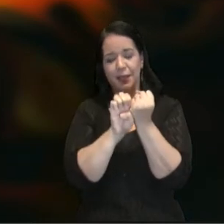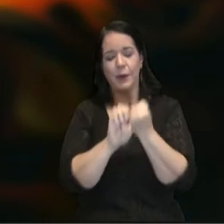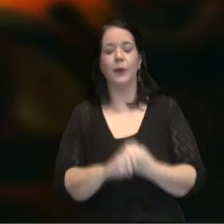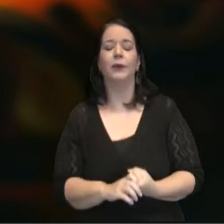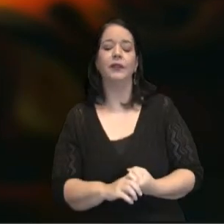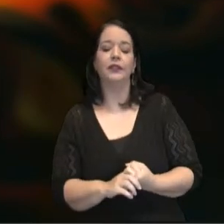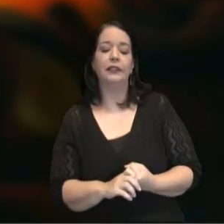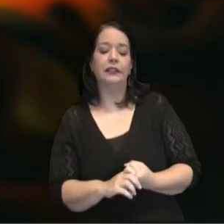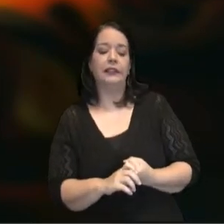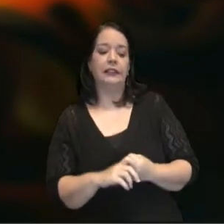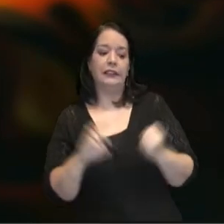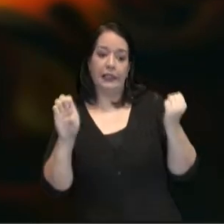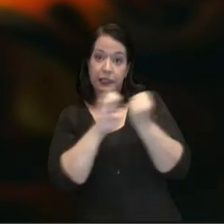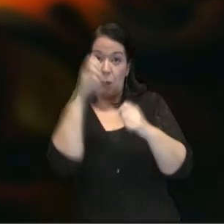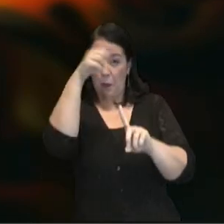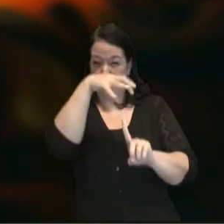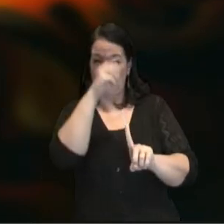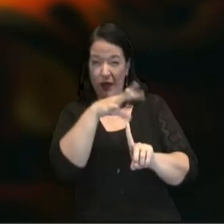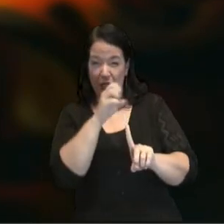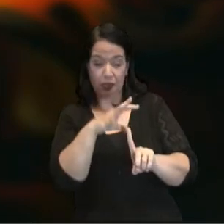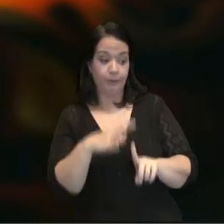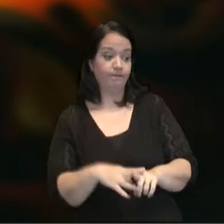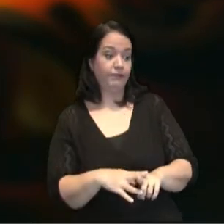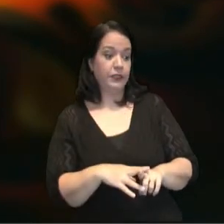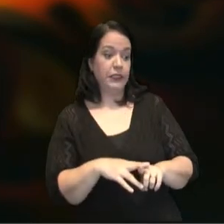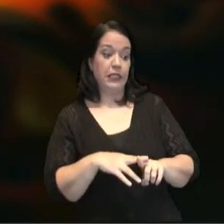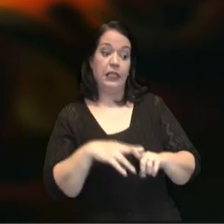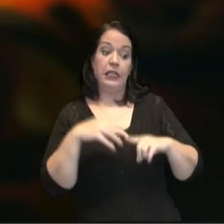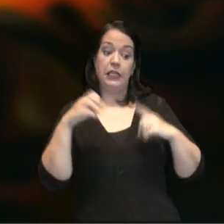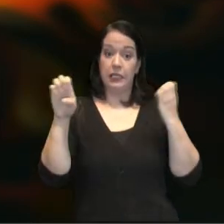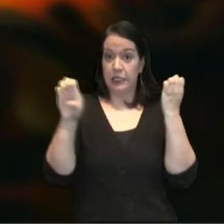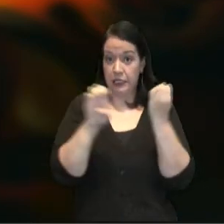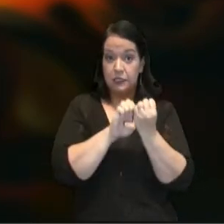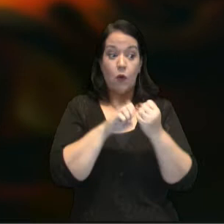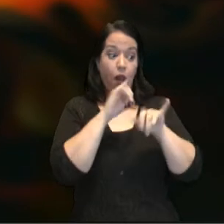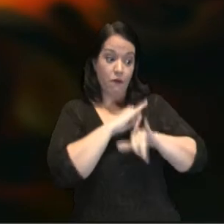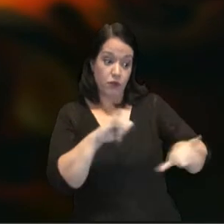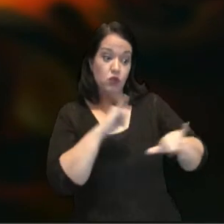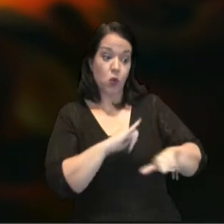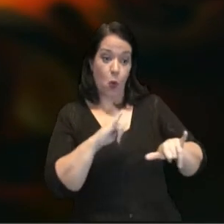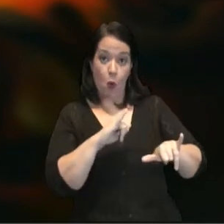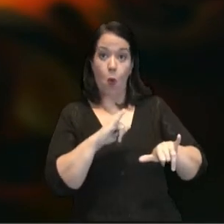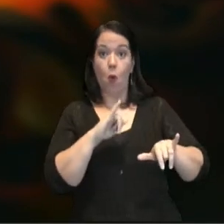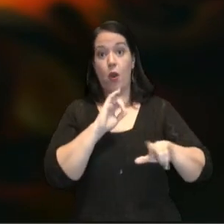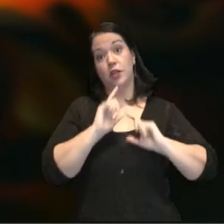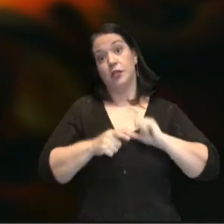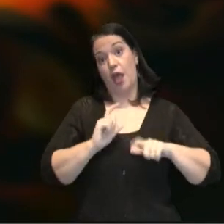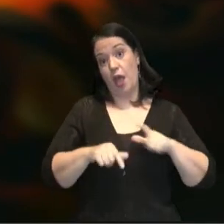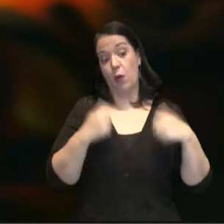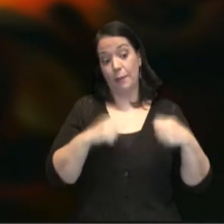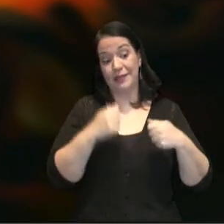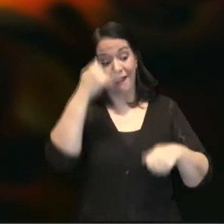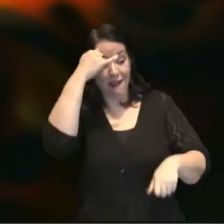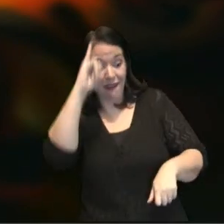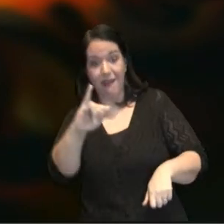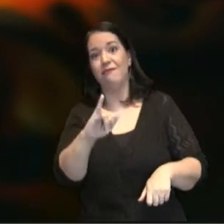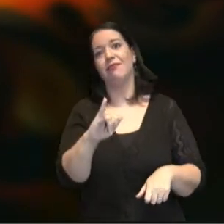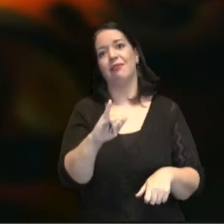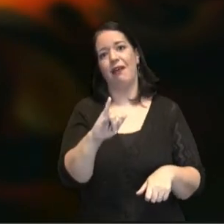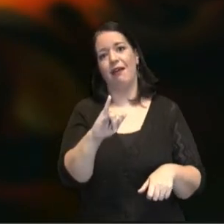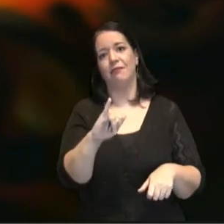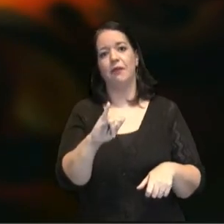tropas àquele lugar de que o homem de Deus lhe falara e de que o tinha avisado, e assim se